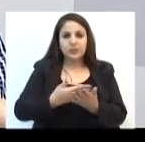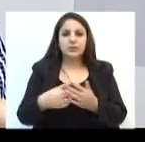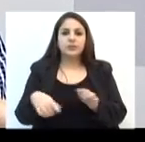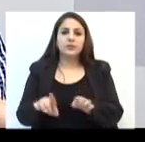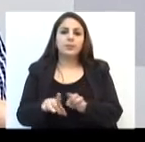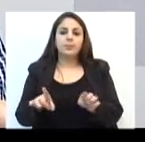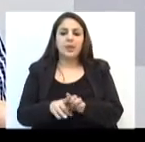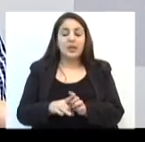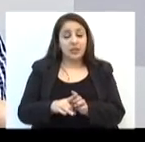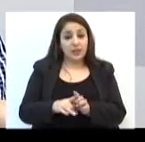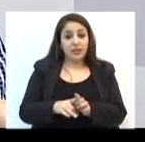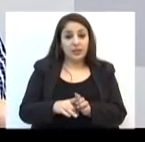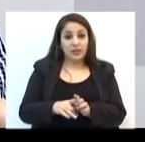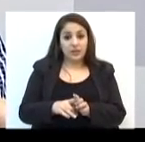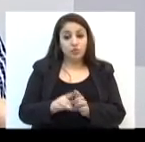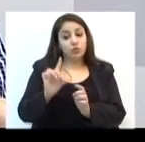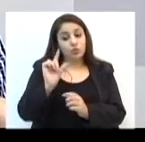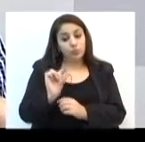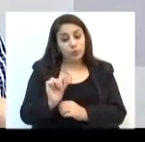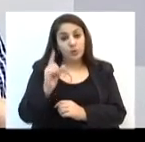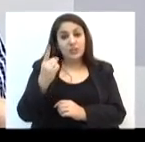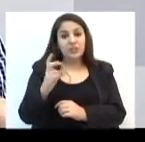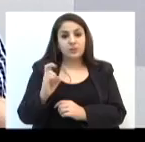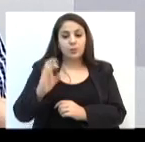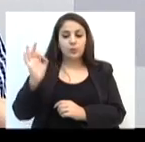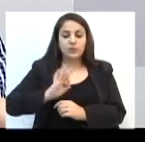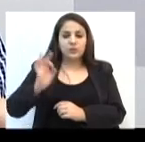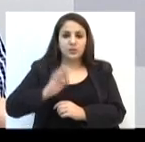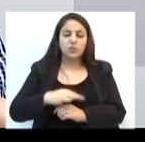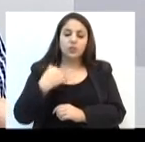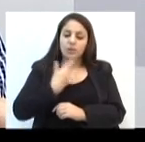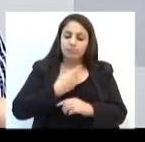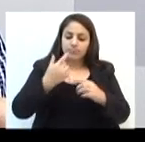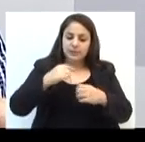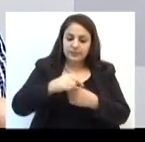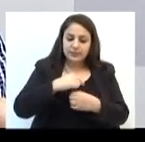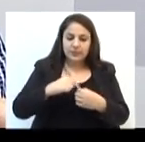que Passo Fundo é uma das cidades deste porte que tem um número